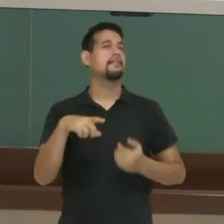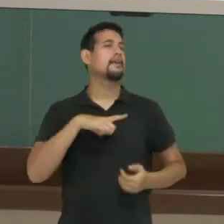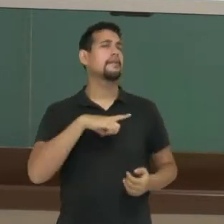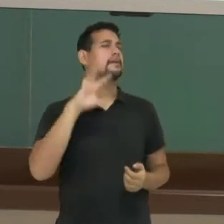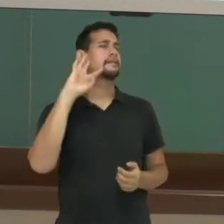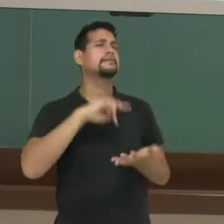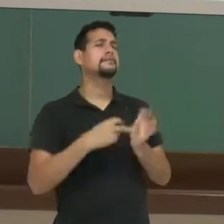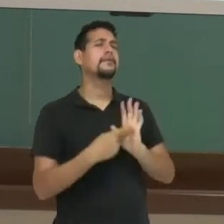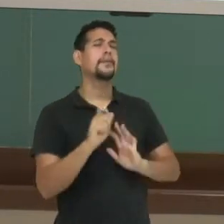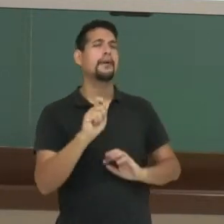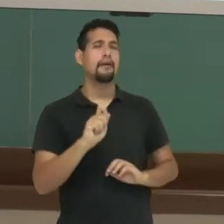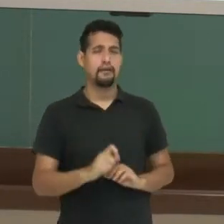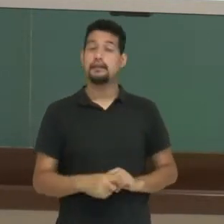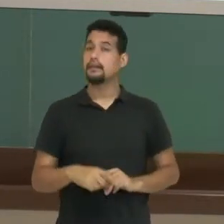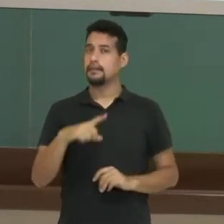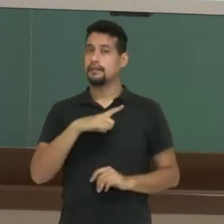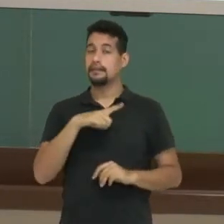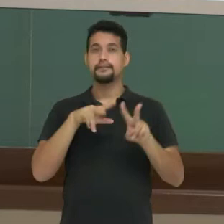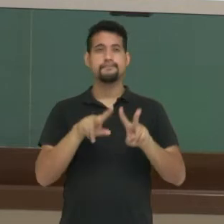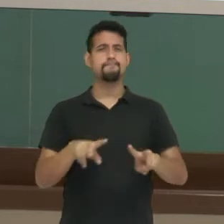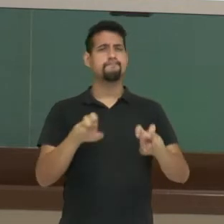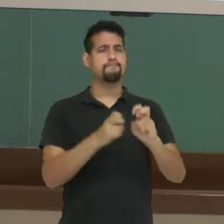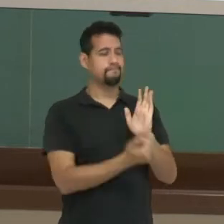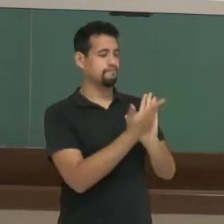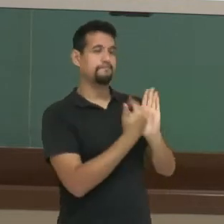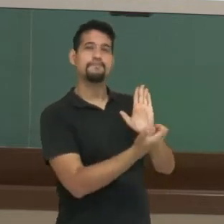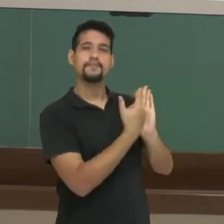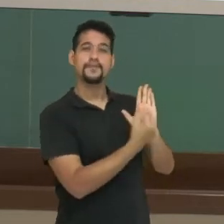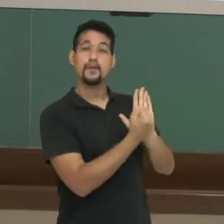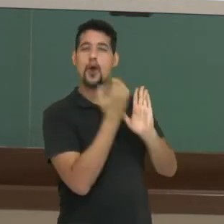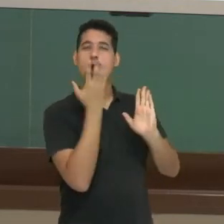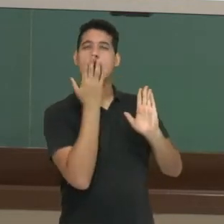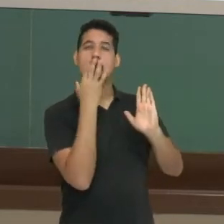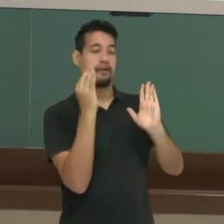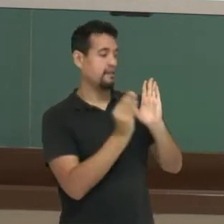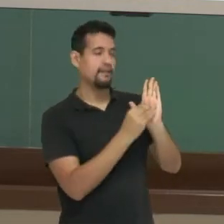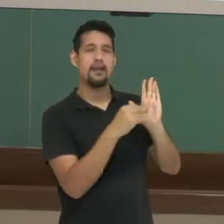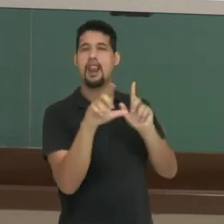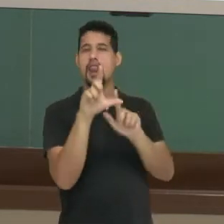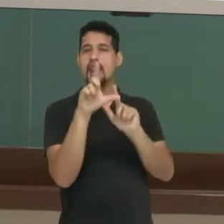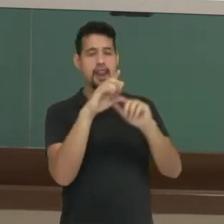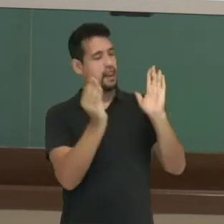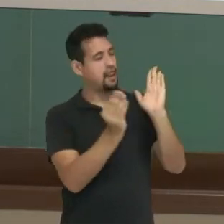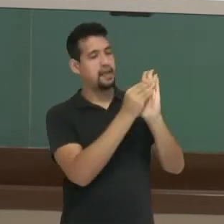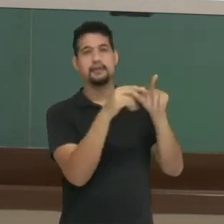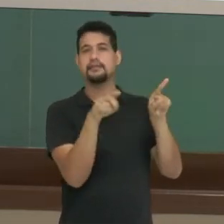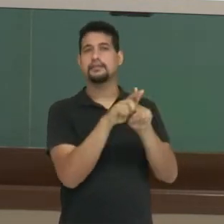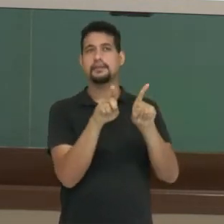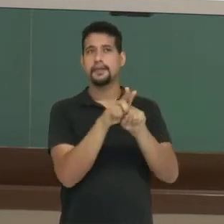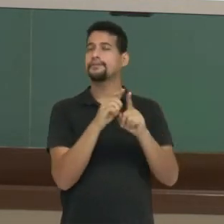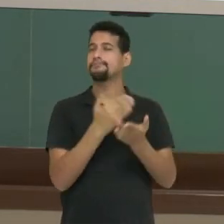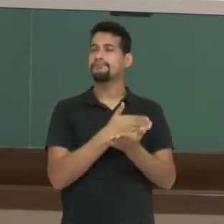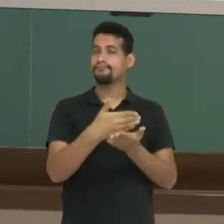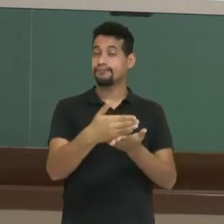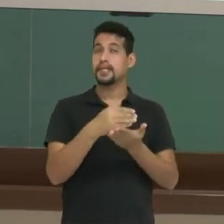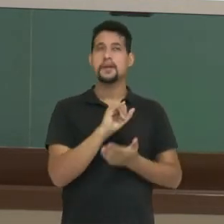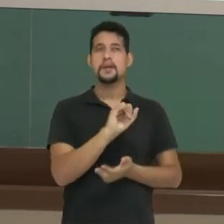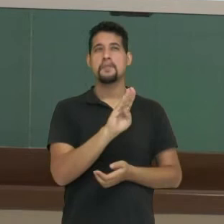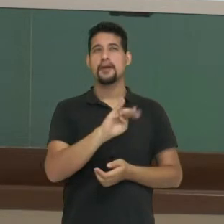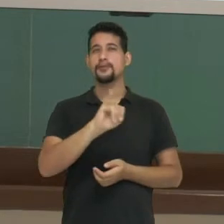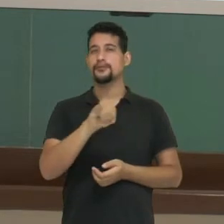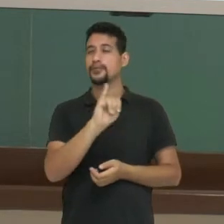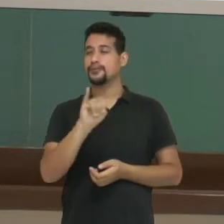se legitima por um símbolo, por uma cor, pelas letras, pelas iniciais. Então, sempre que